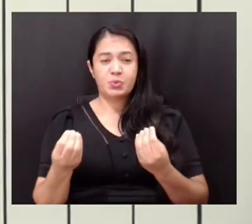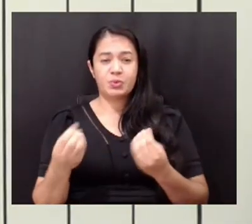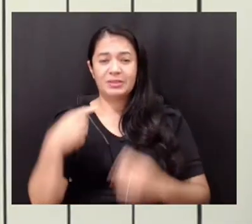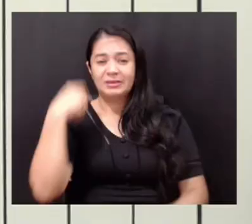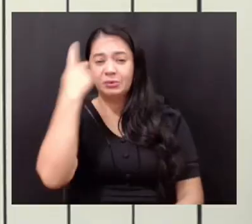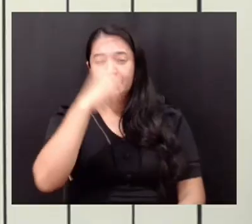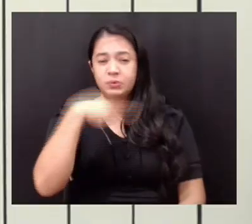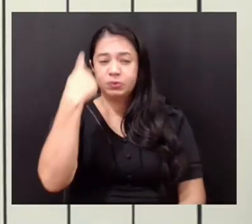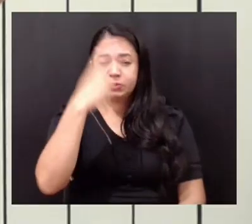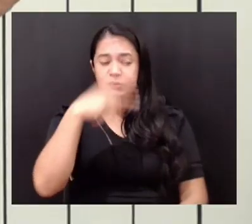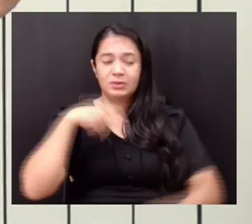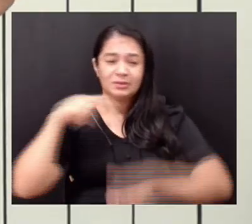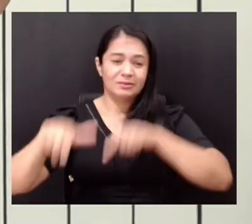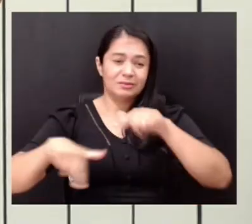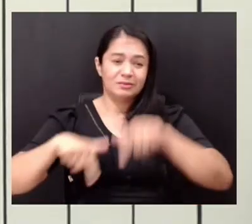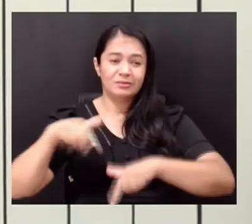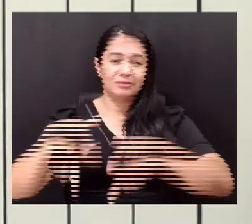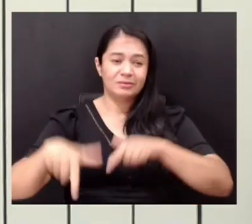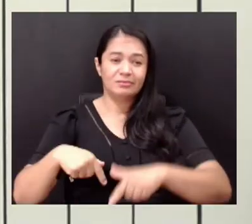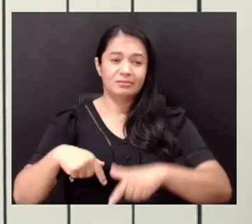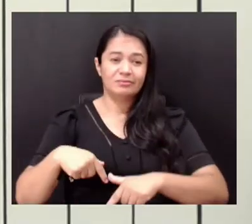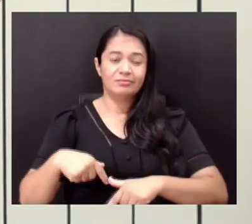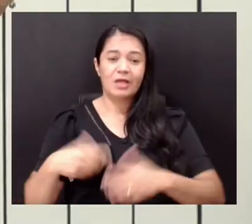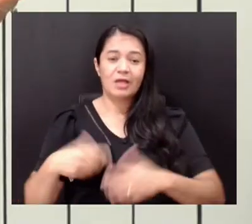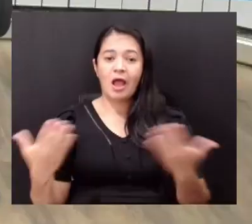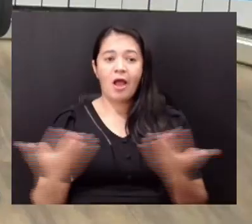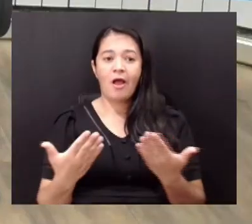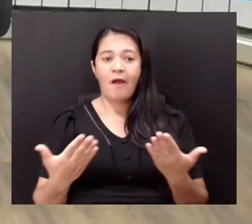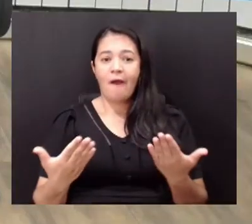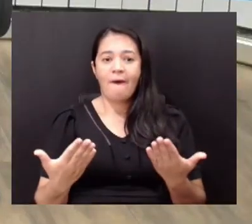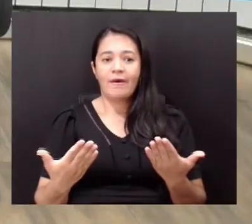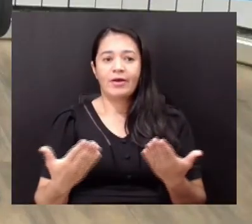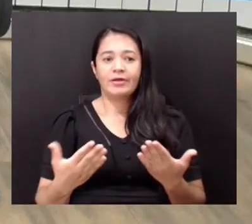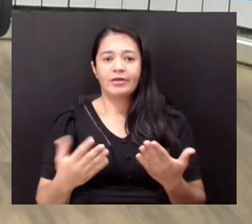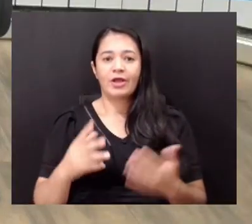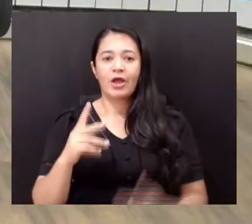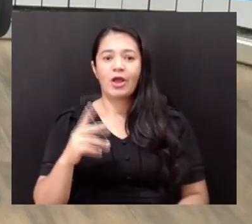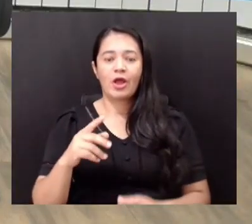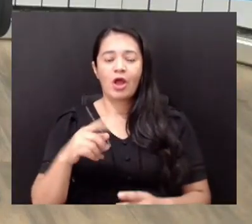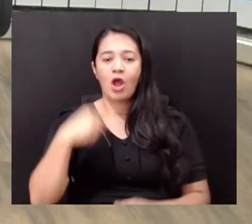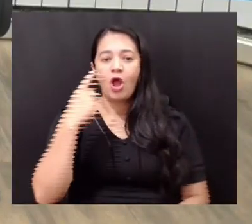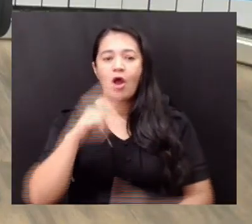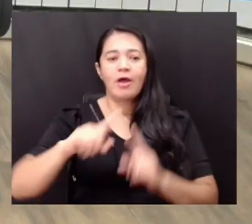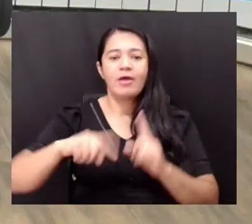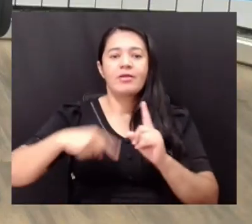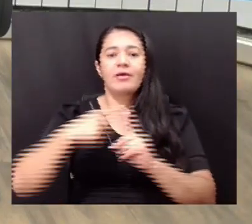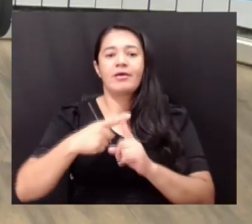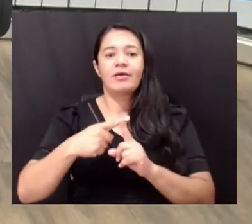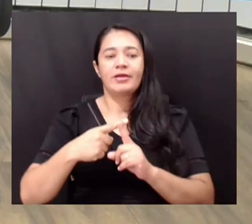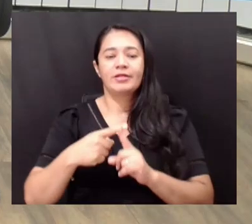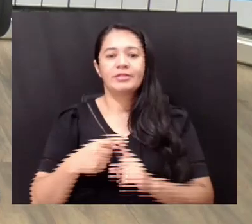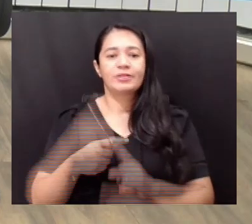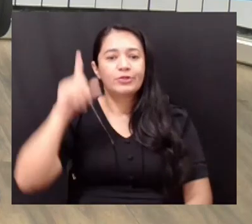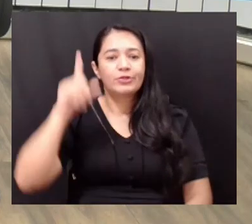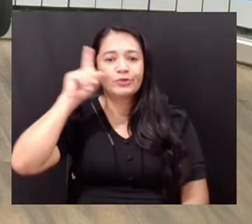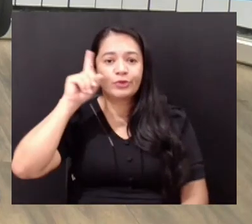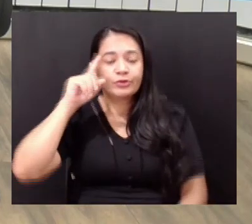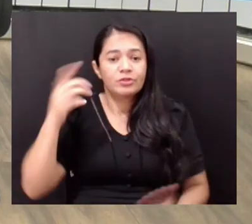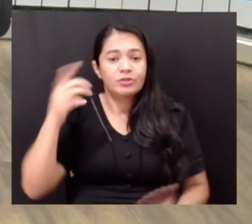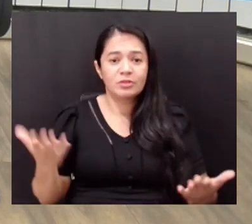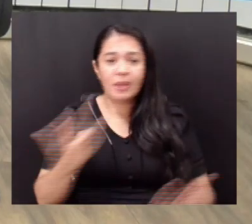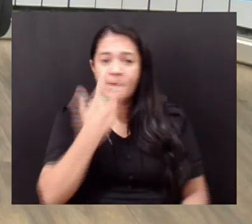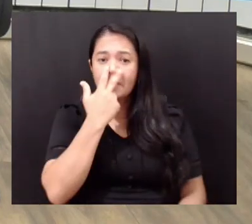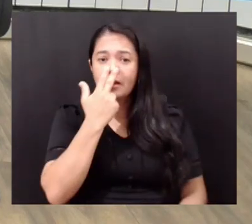hora extra tornou-se algo quase que diário, né? Difícil quem consegue. Normalizou, né? Exatamente.